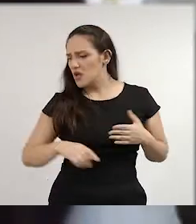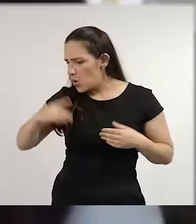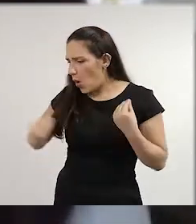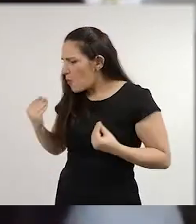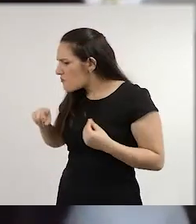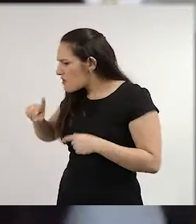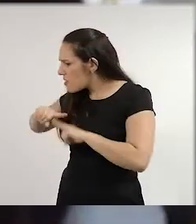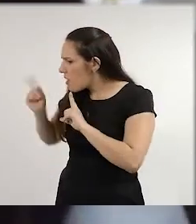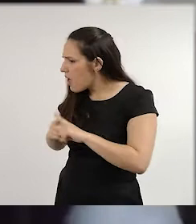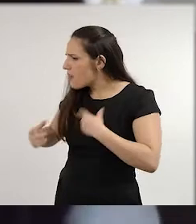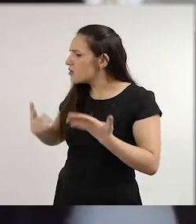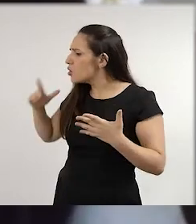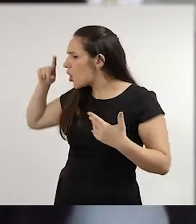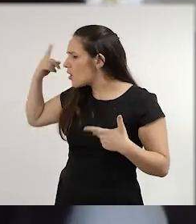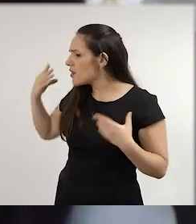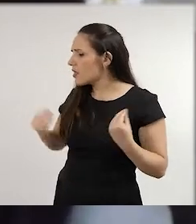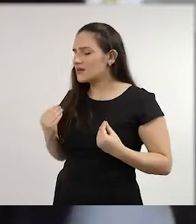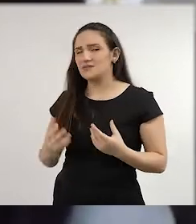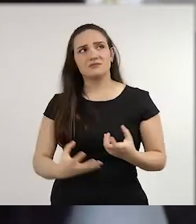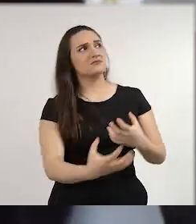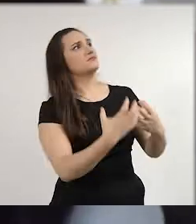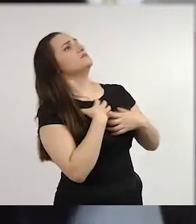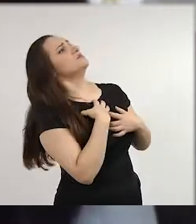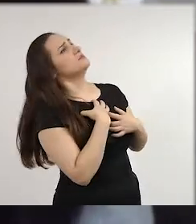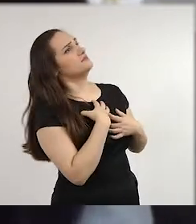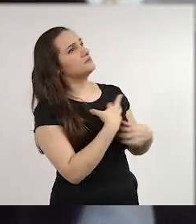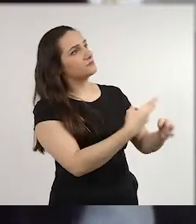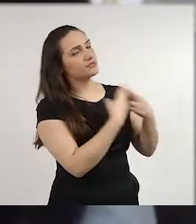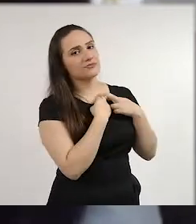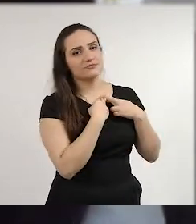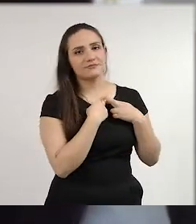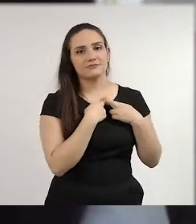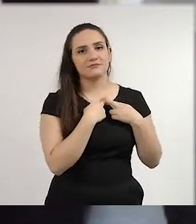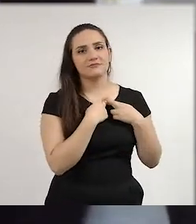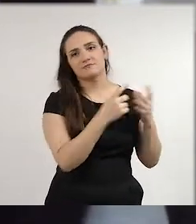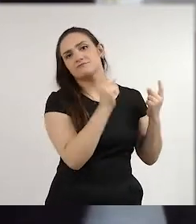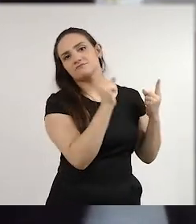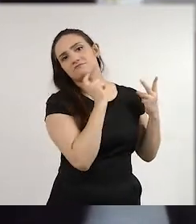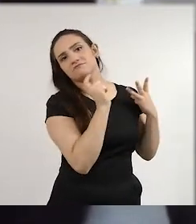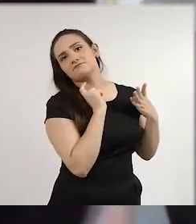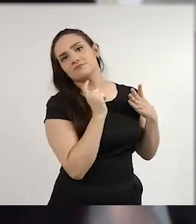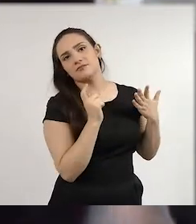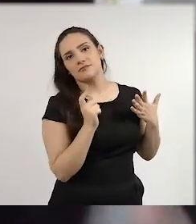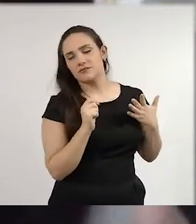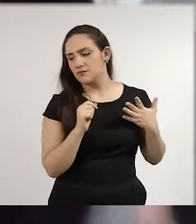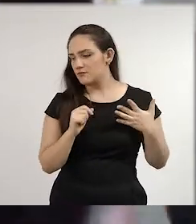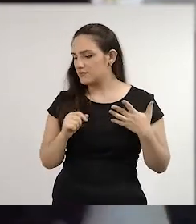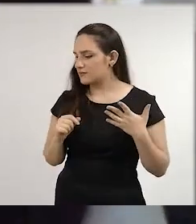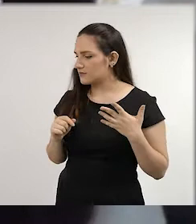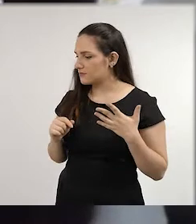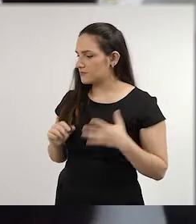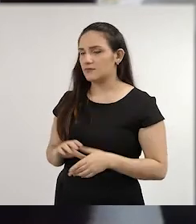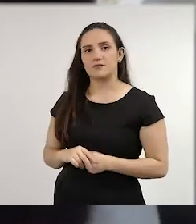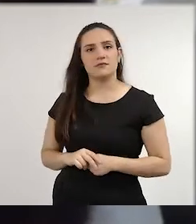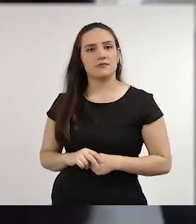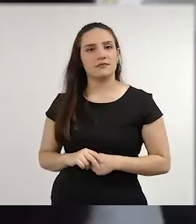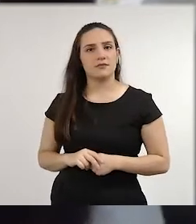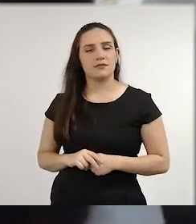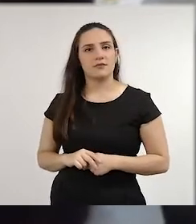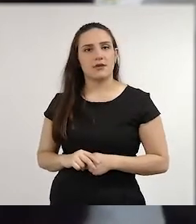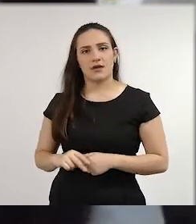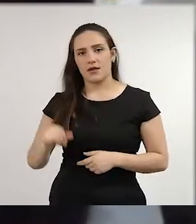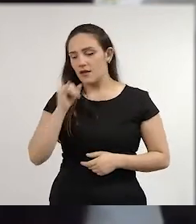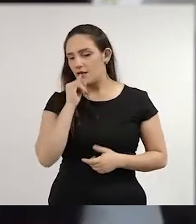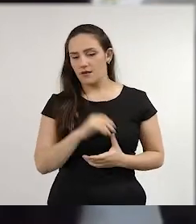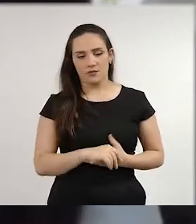com a responsabilidade gestacional. E usa de violência para dizer, nós criamos, quem